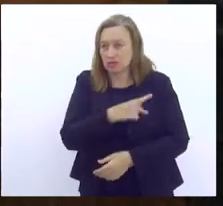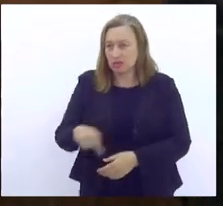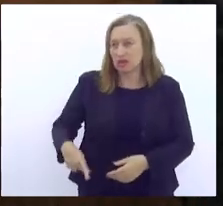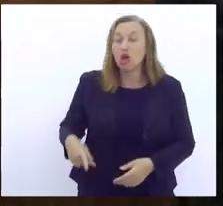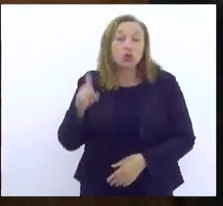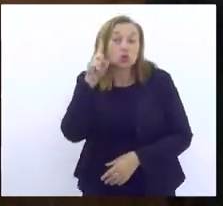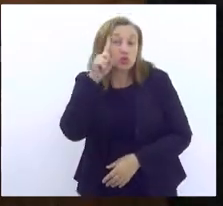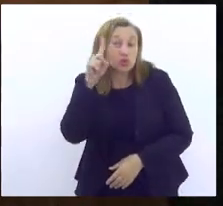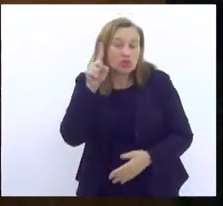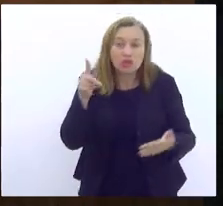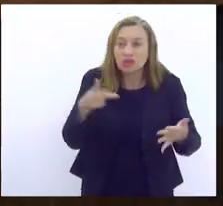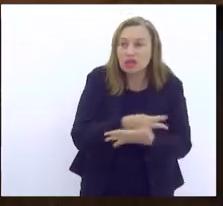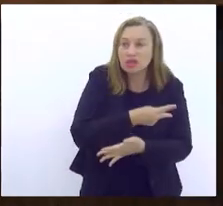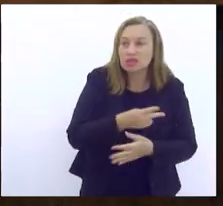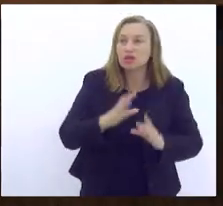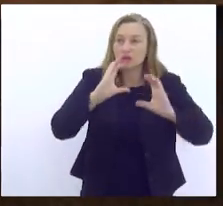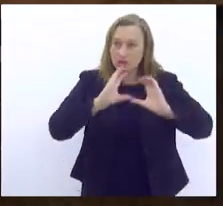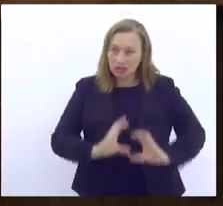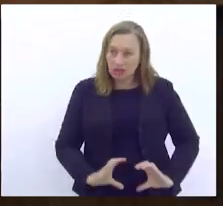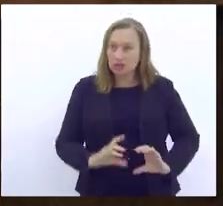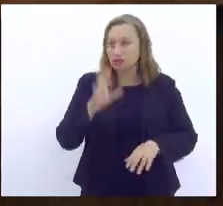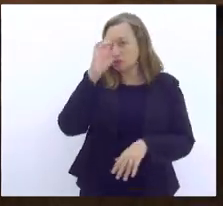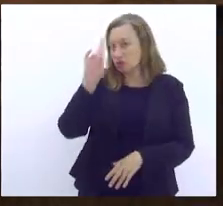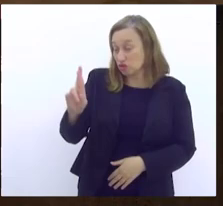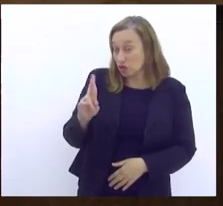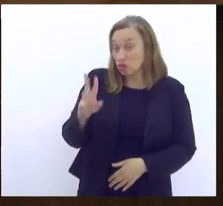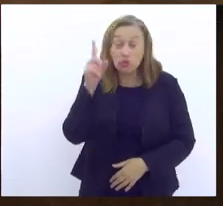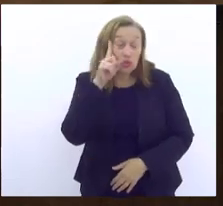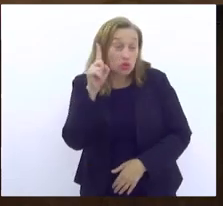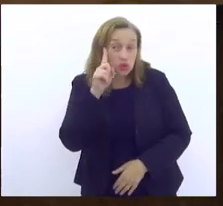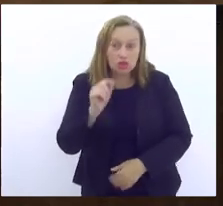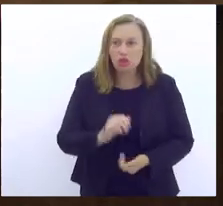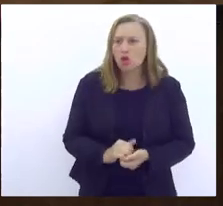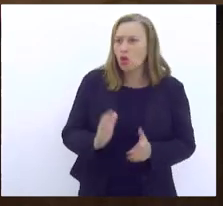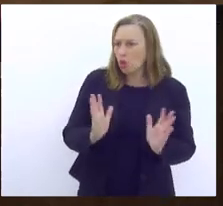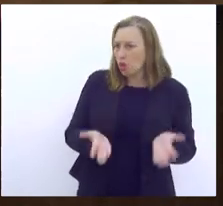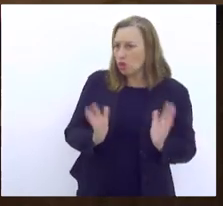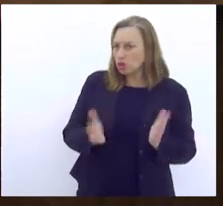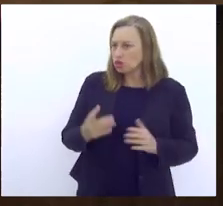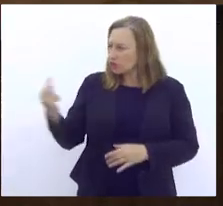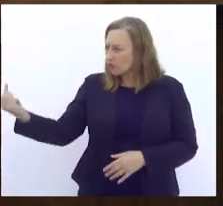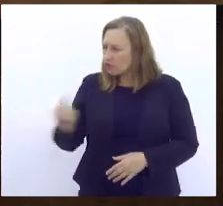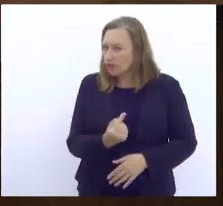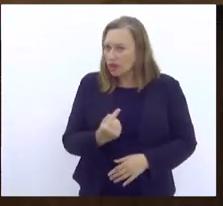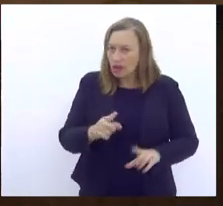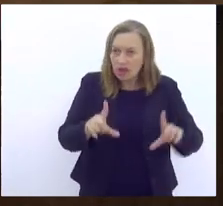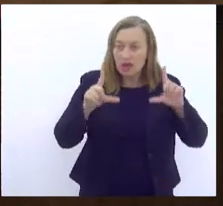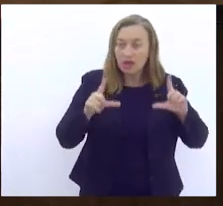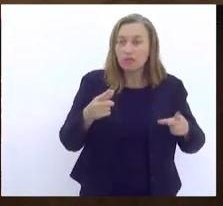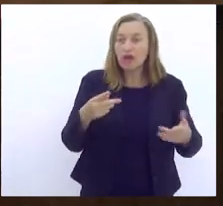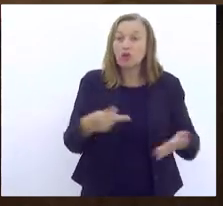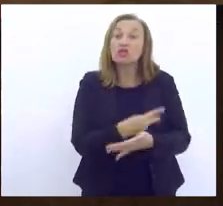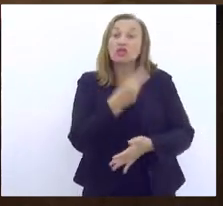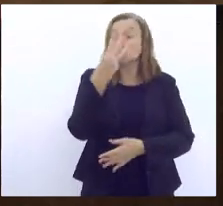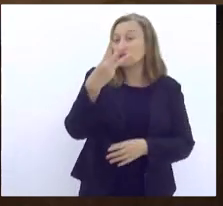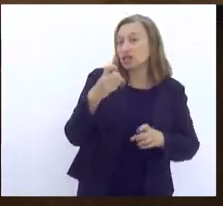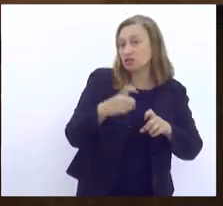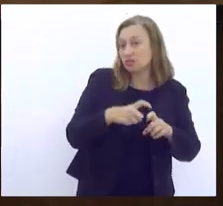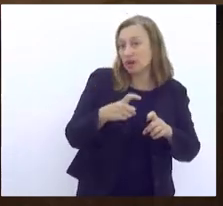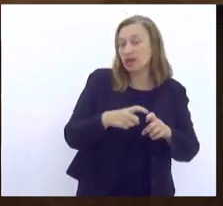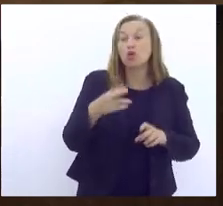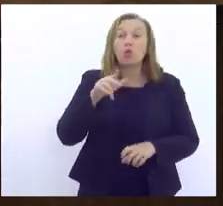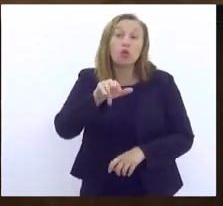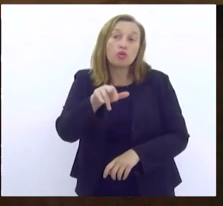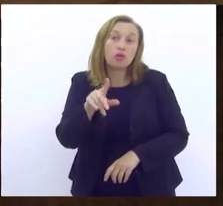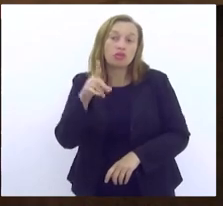Rio de Janeiro, com o cidadão do Rio de Janeiro, hoje veio a público porque aconteceram com três médicos, com o irmão de uma